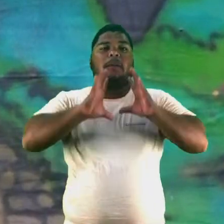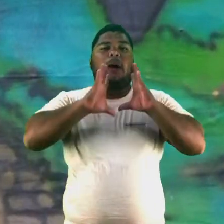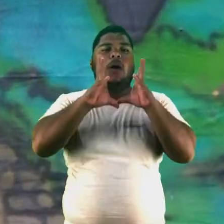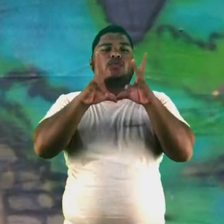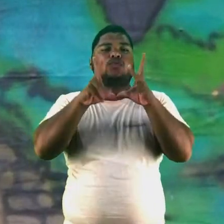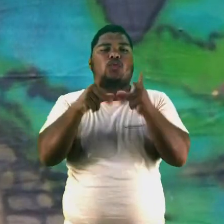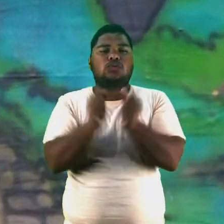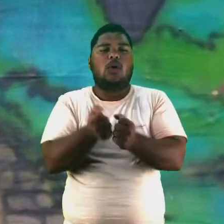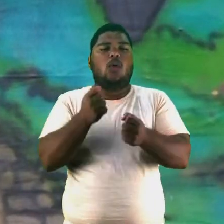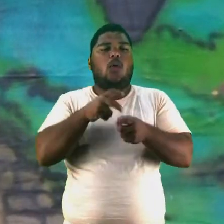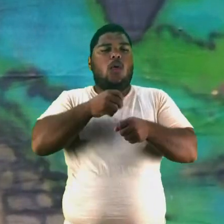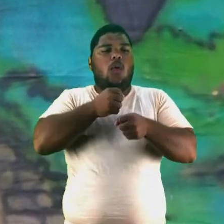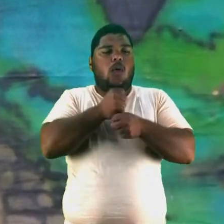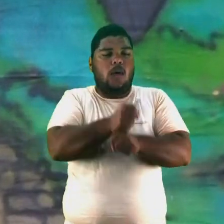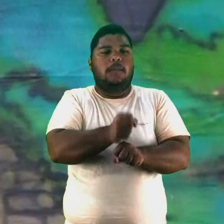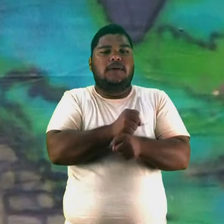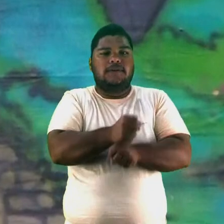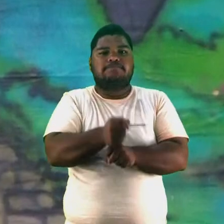boa obra.